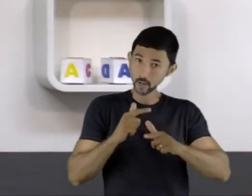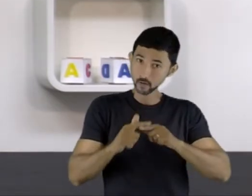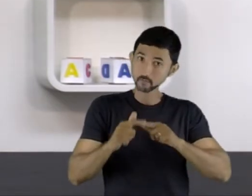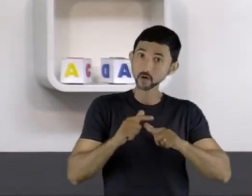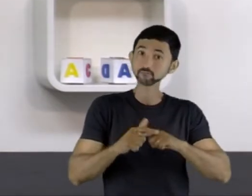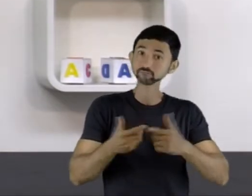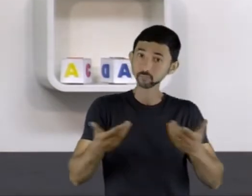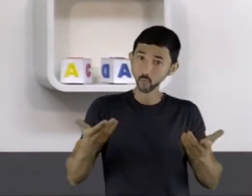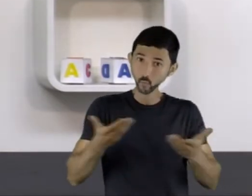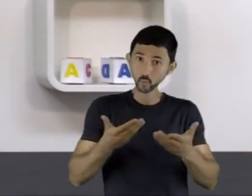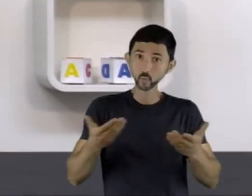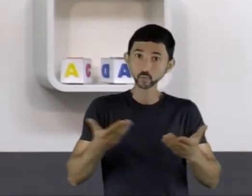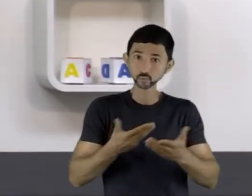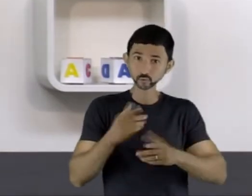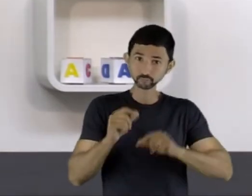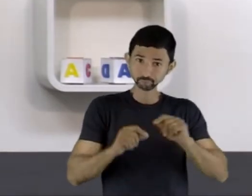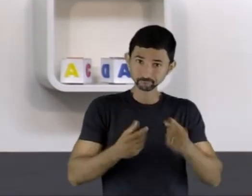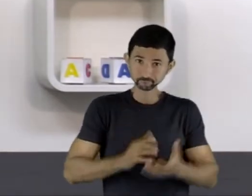né, provocada